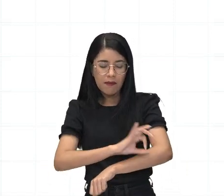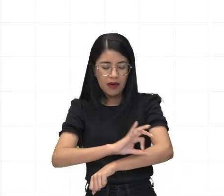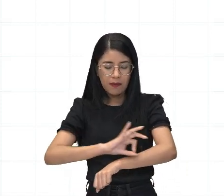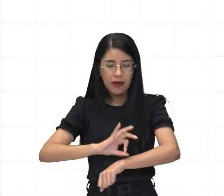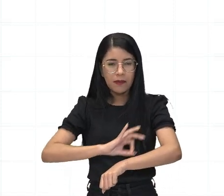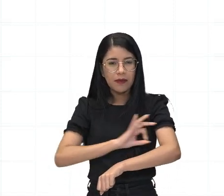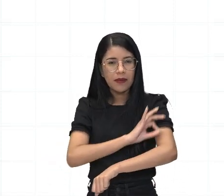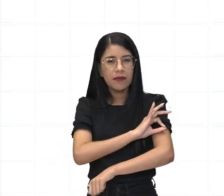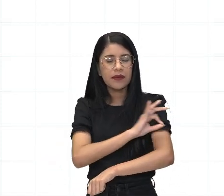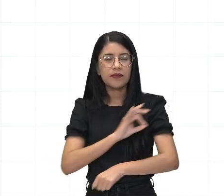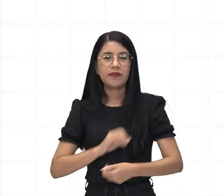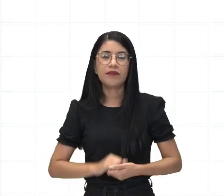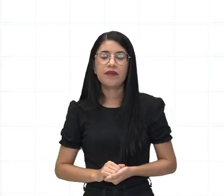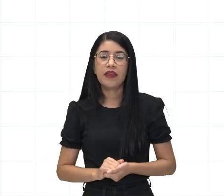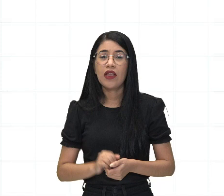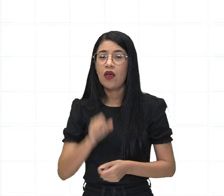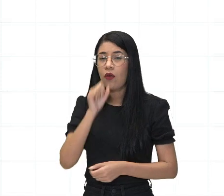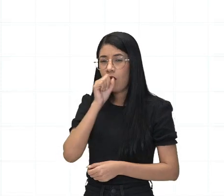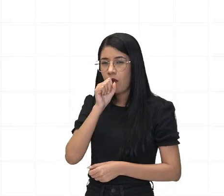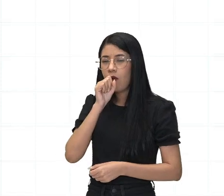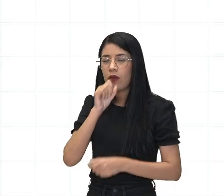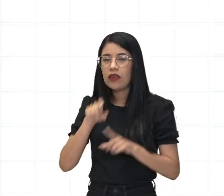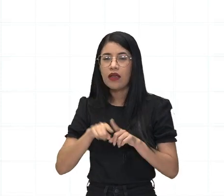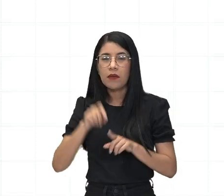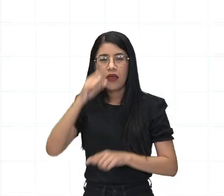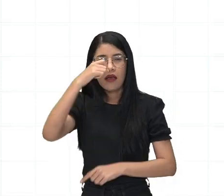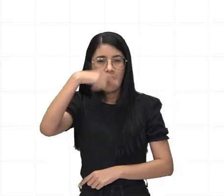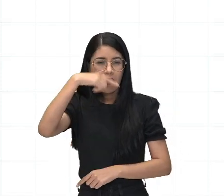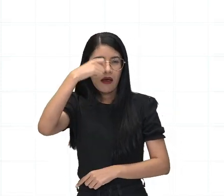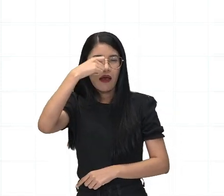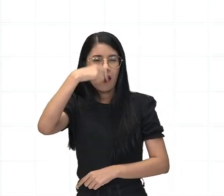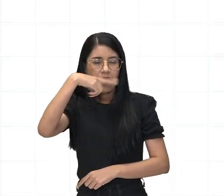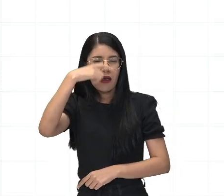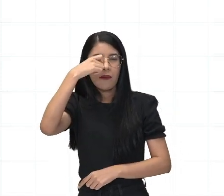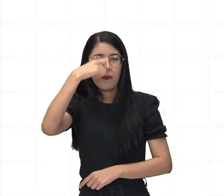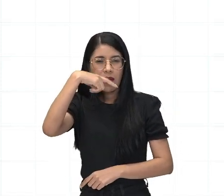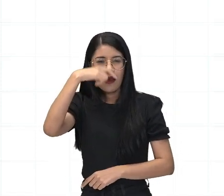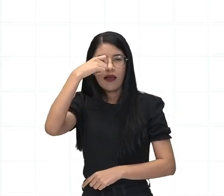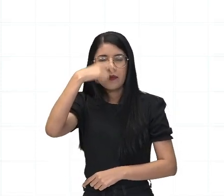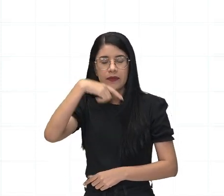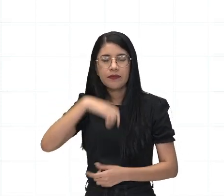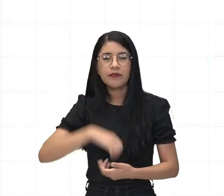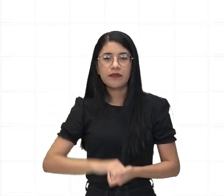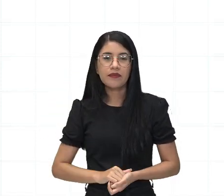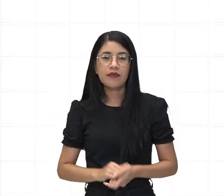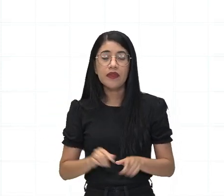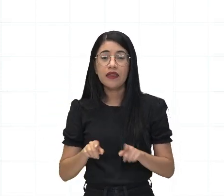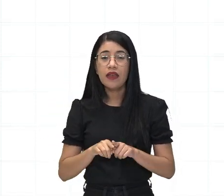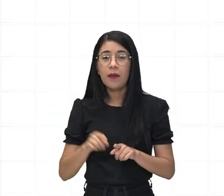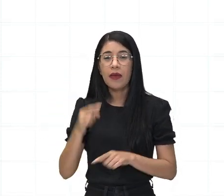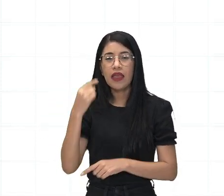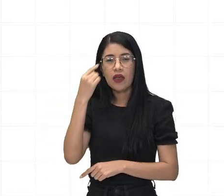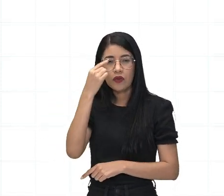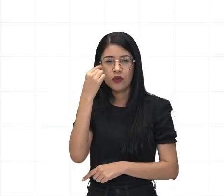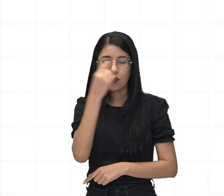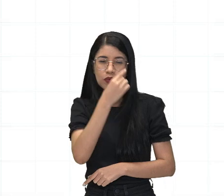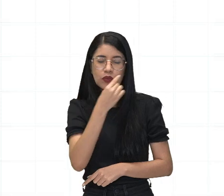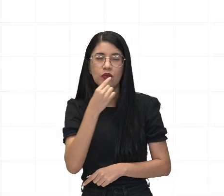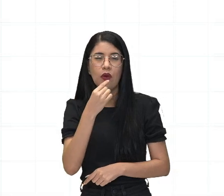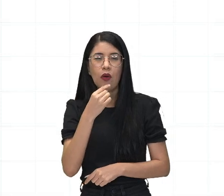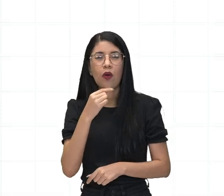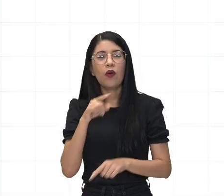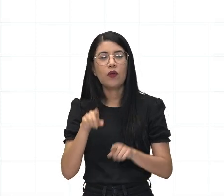pele, ok? Tosse, coriza, aquele nariz pingando, né? Conjuntivite, que já é